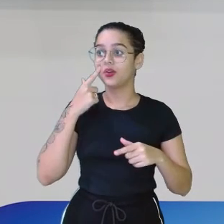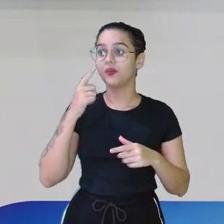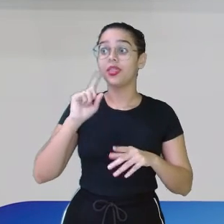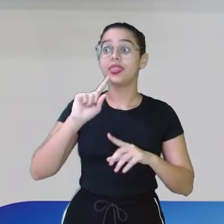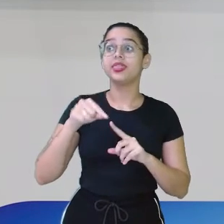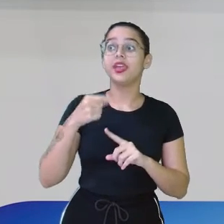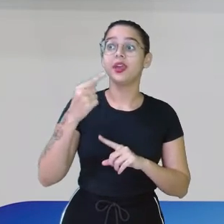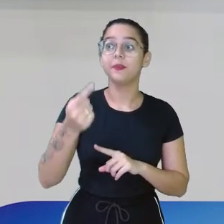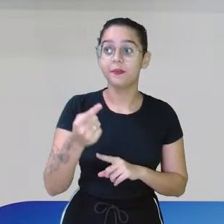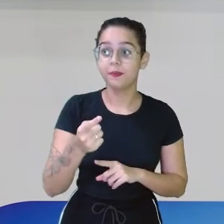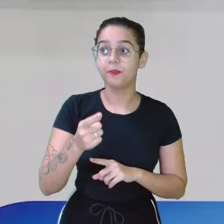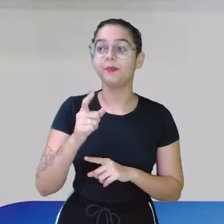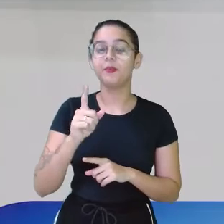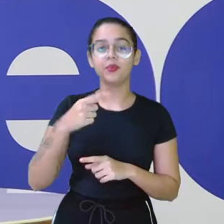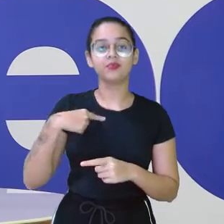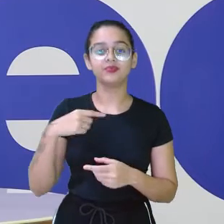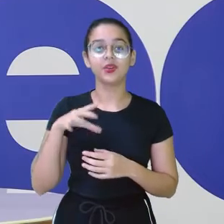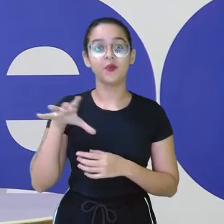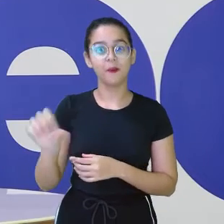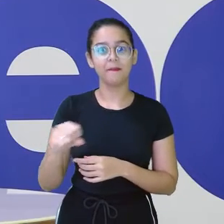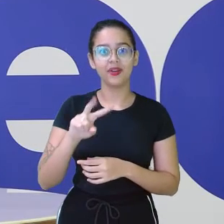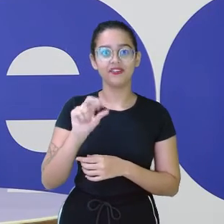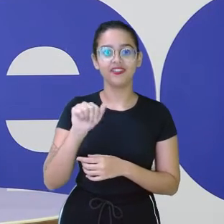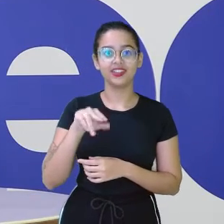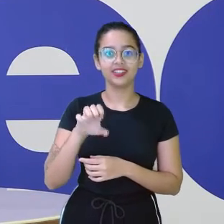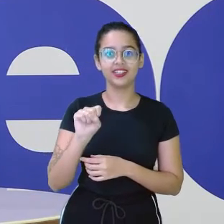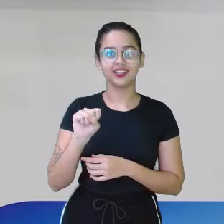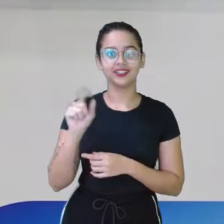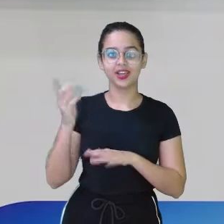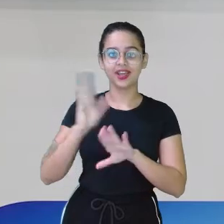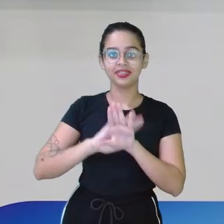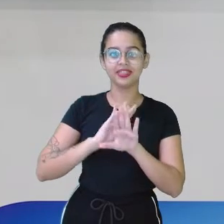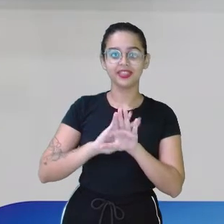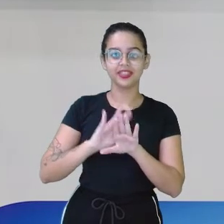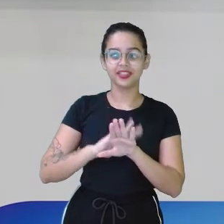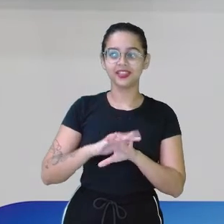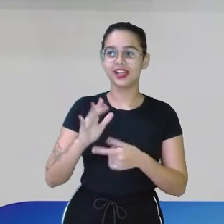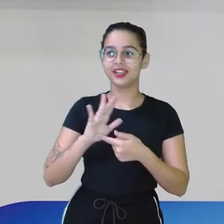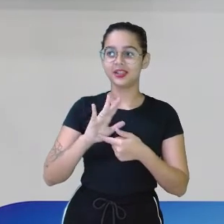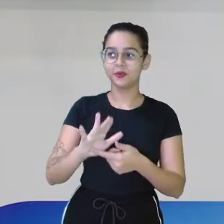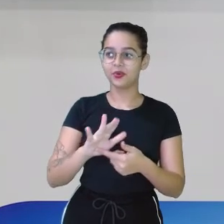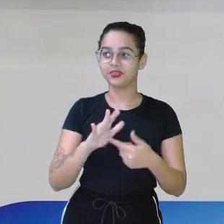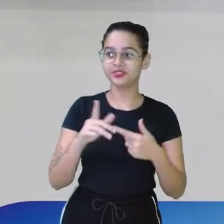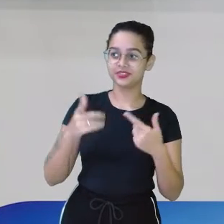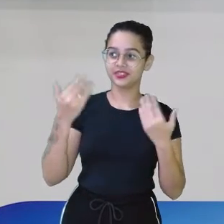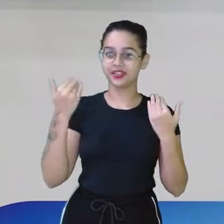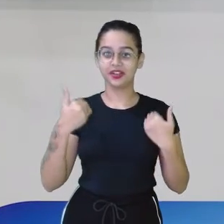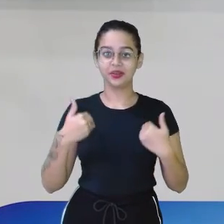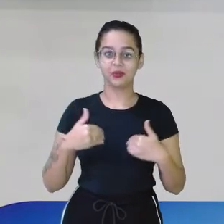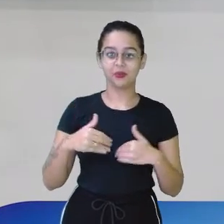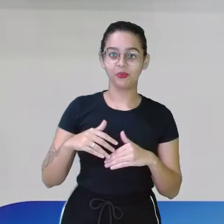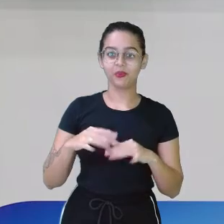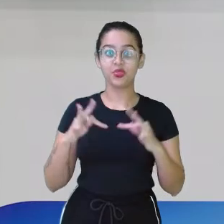daqui a pouco eu Tô vou pegar a dona aprendendo, viu? Vanessa que tá aqui, viu, no estúdio, viu, gente? Ela tá toda se mostrando ali, o fenótipo,